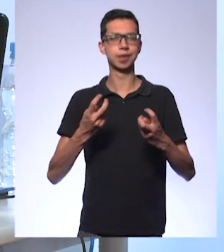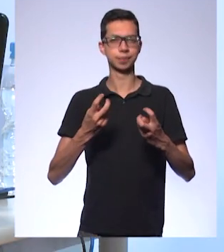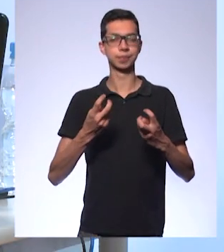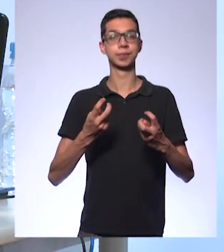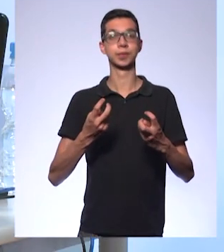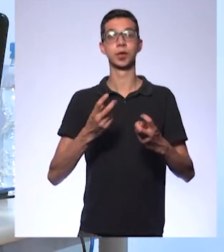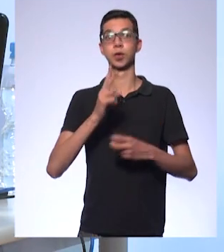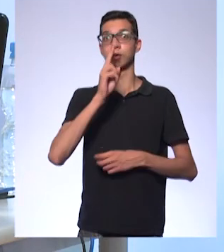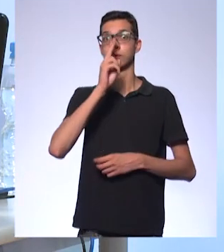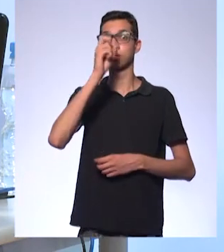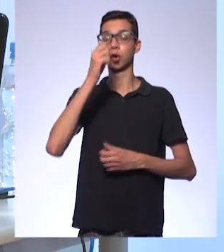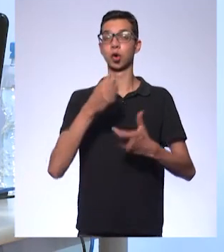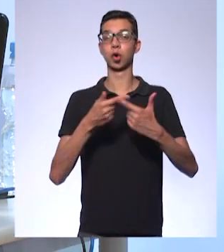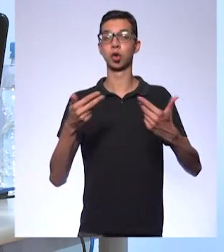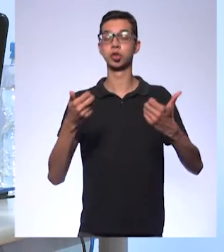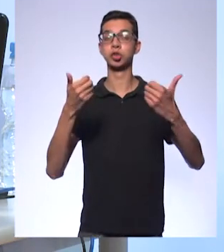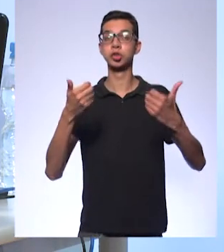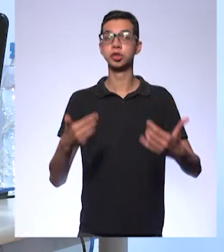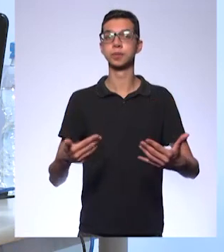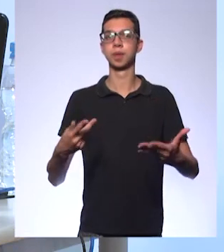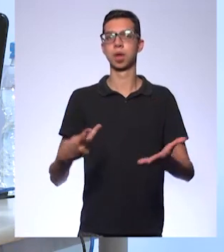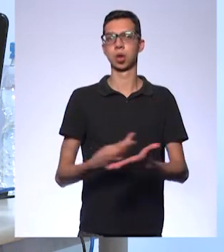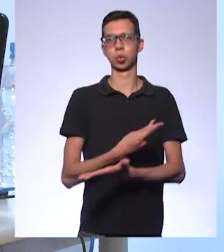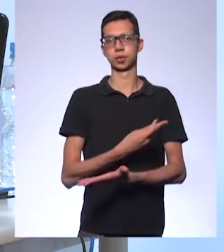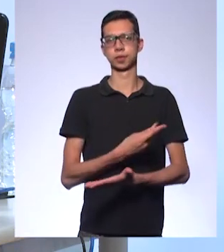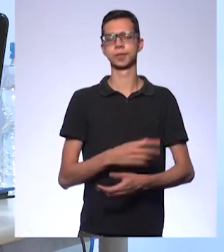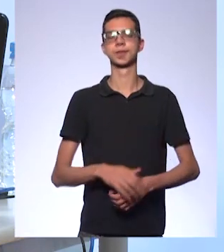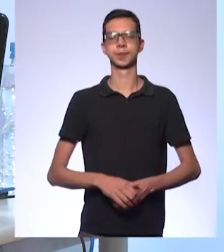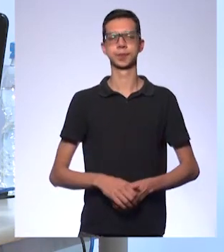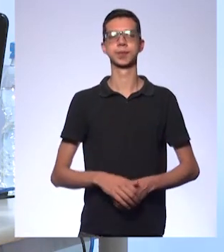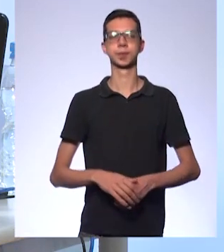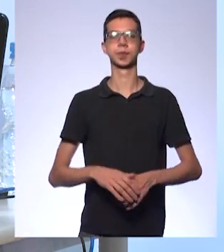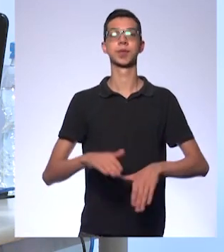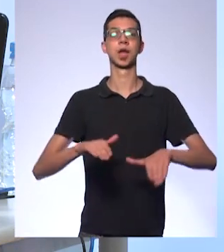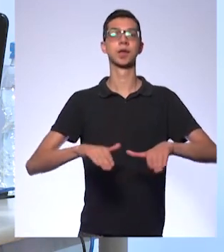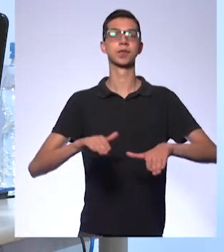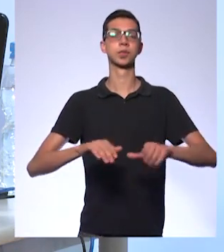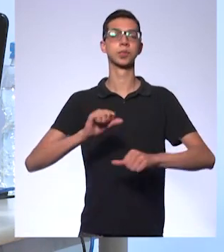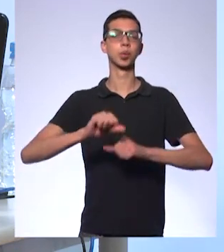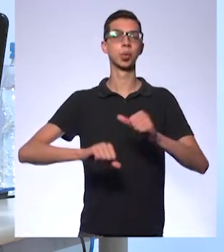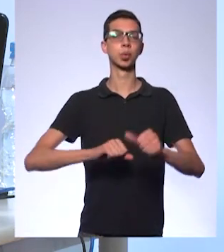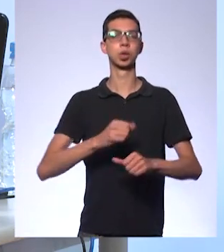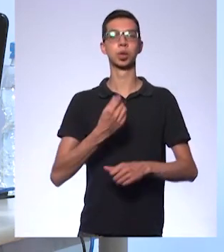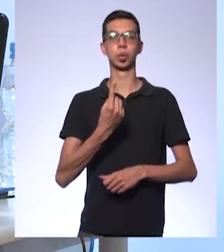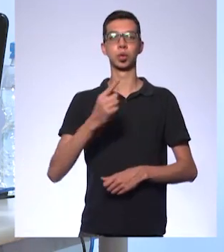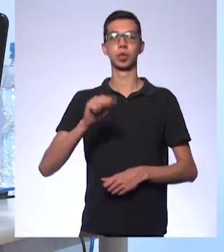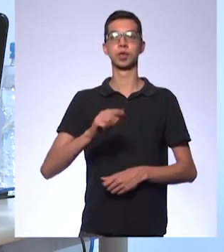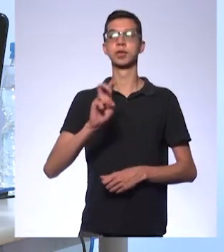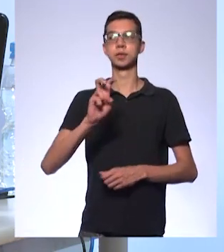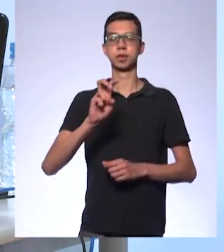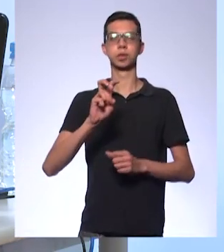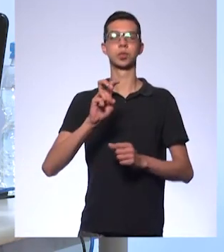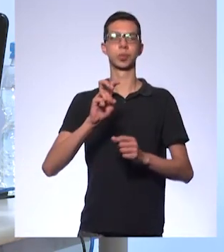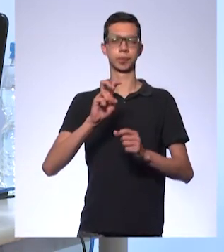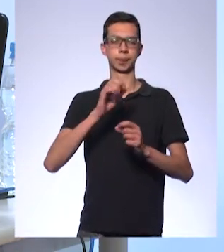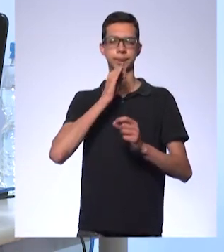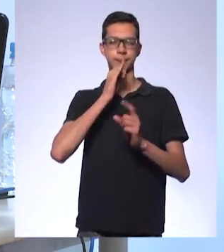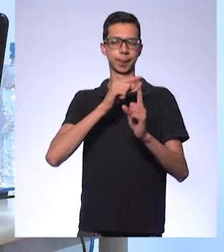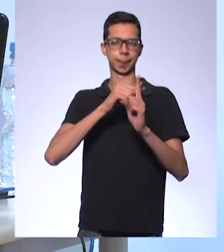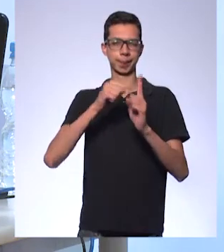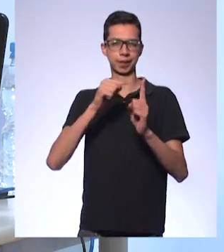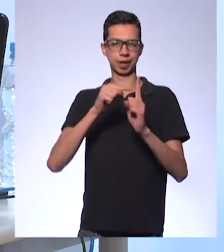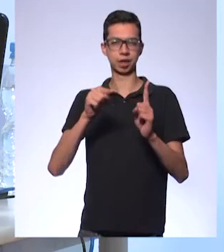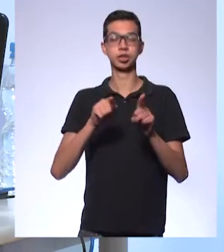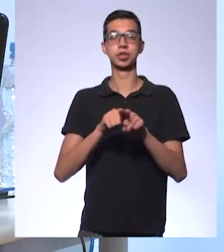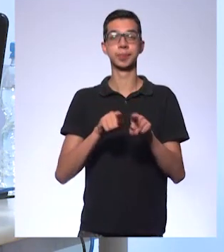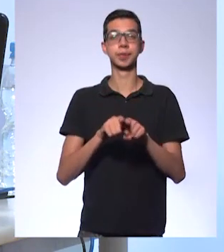extremos. Esses eventos extremos, muitas vezes, causam aquela variação de 1,5. No texto tem falando até mais, às vezes, 2